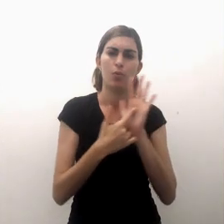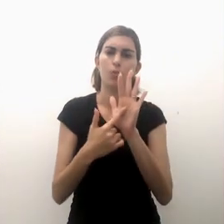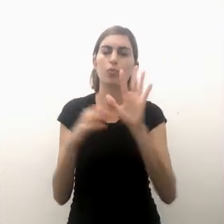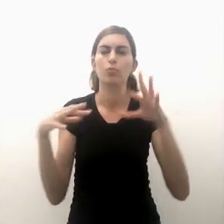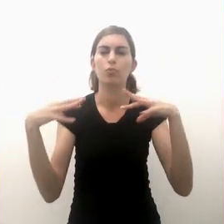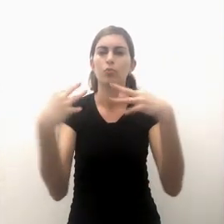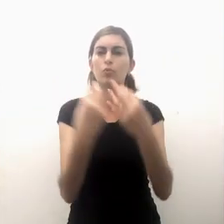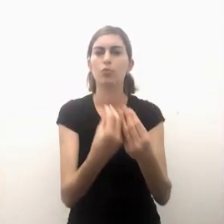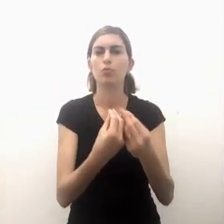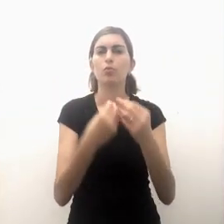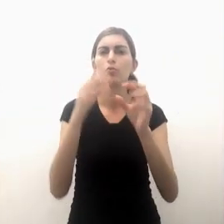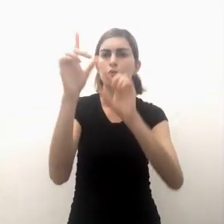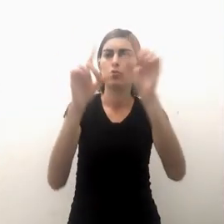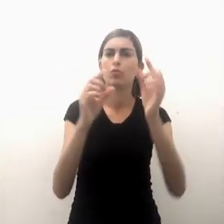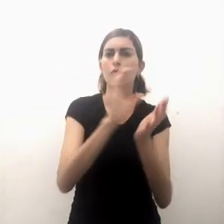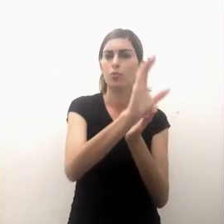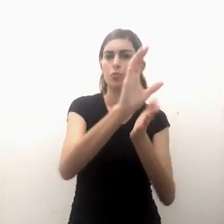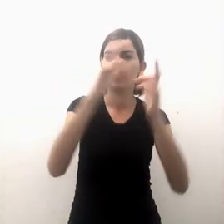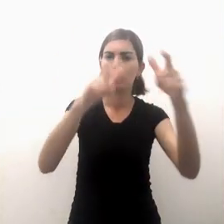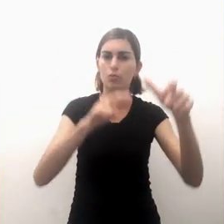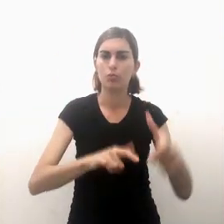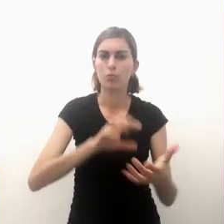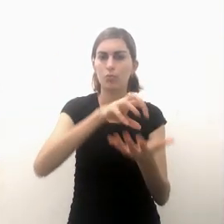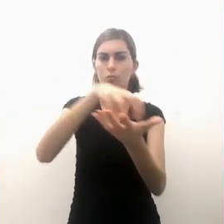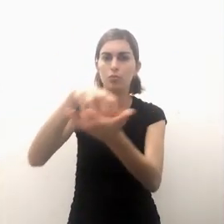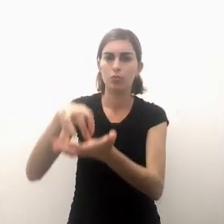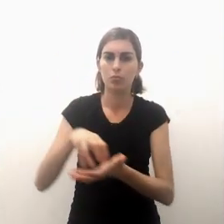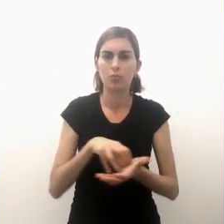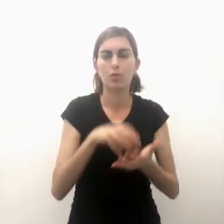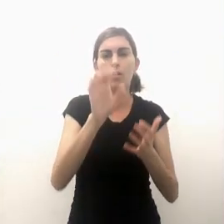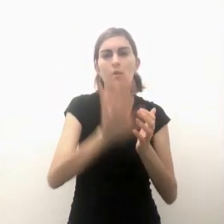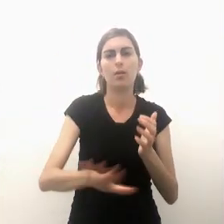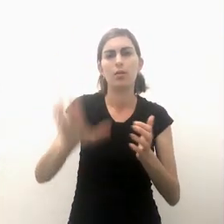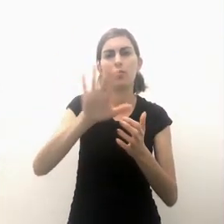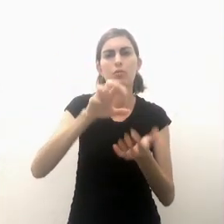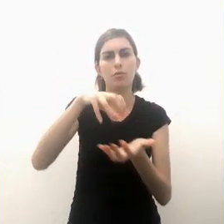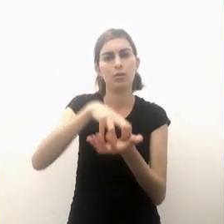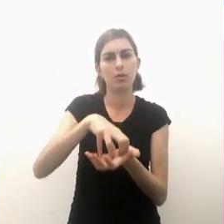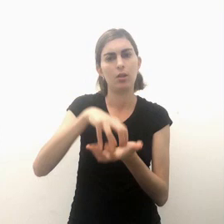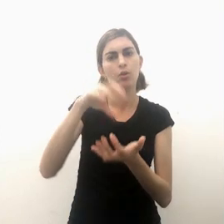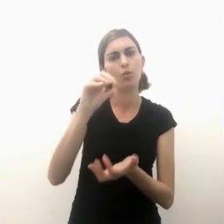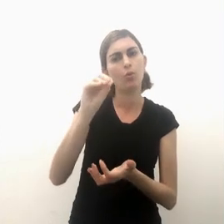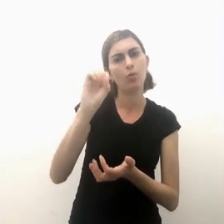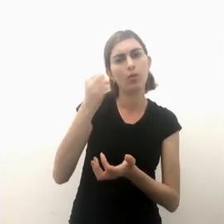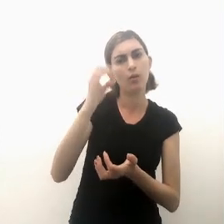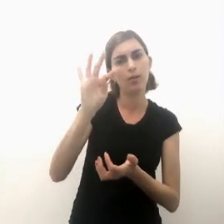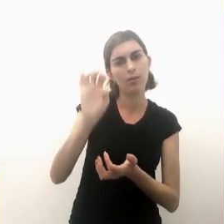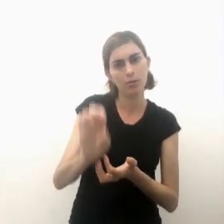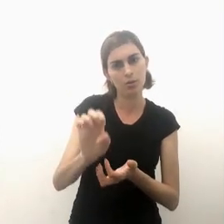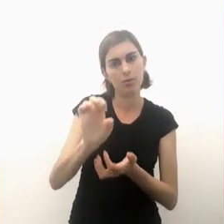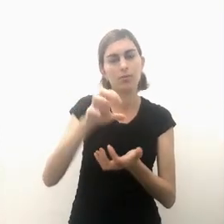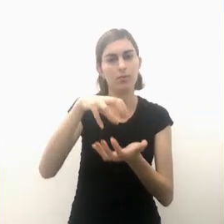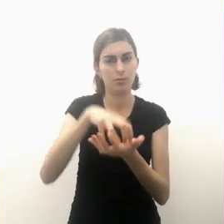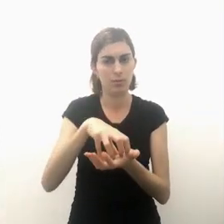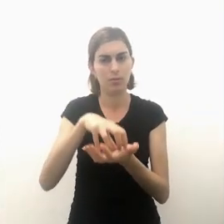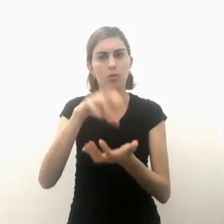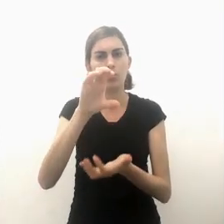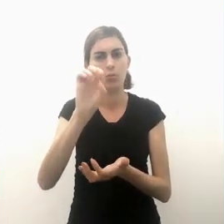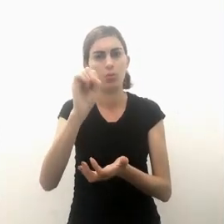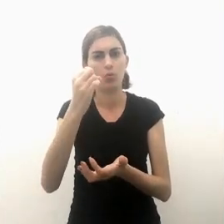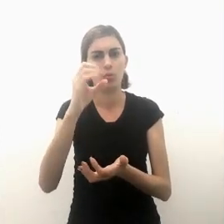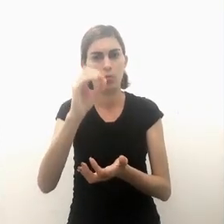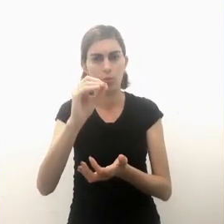mostram todos esses investimentos em suas localidades. Observem que a região centro-oeste, né, a gente vai observar que a